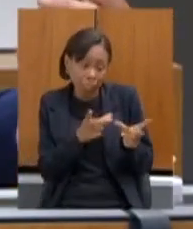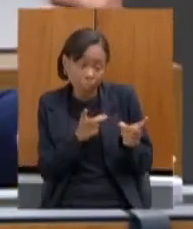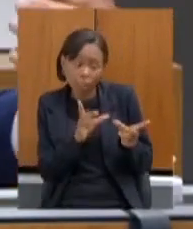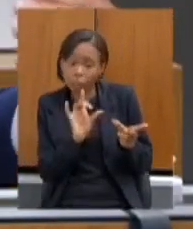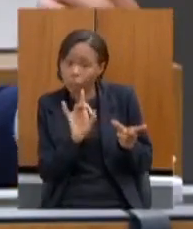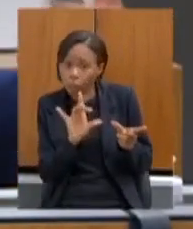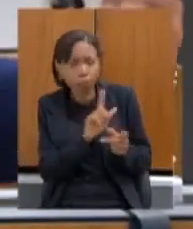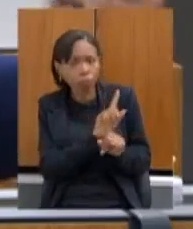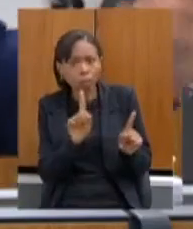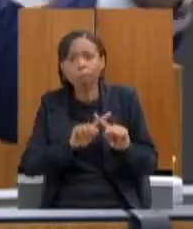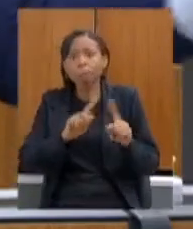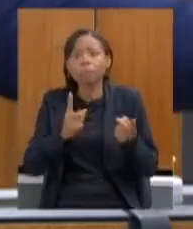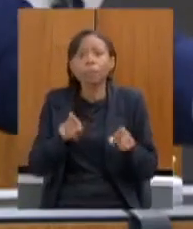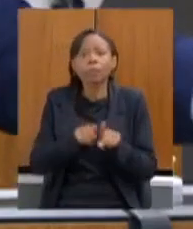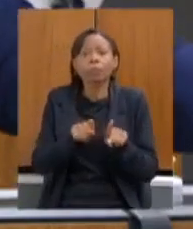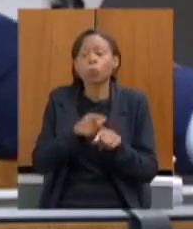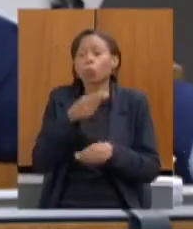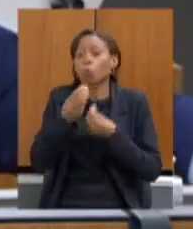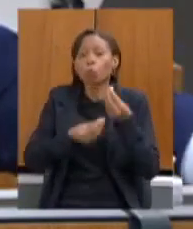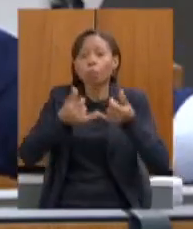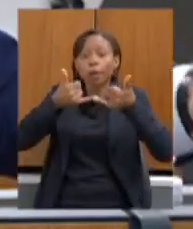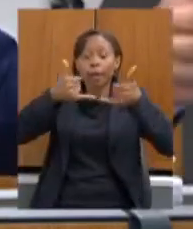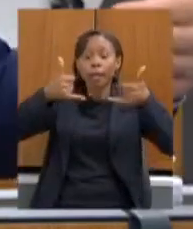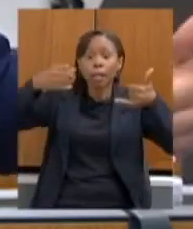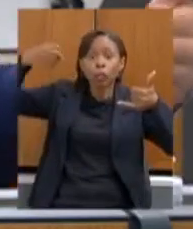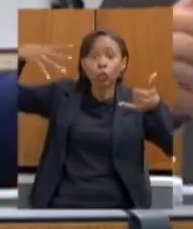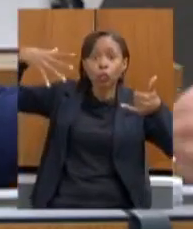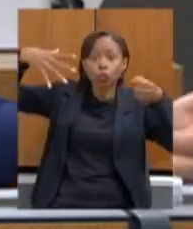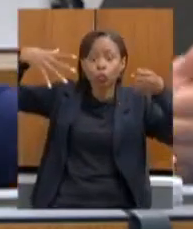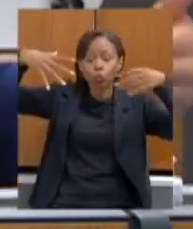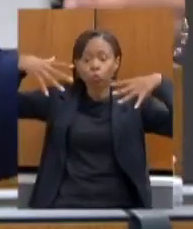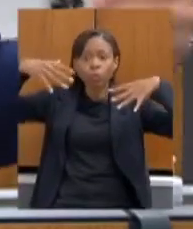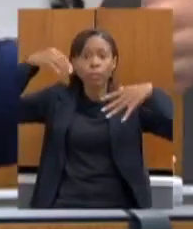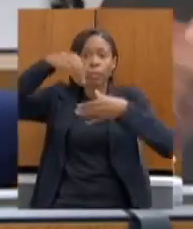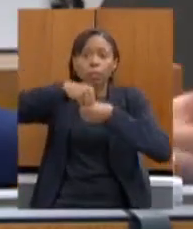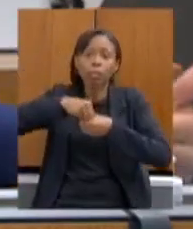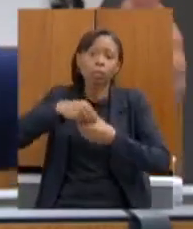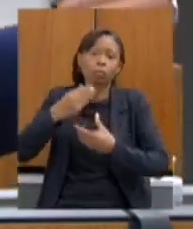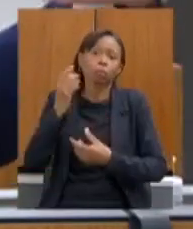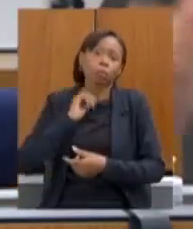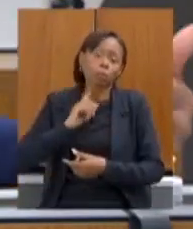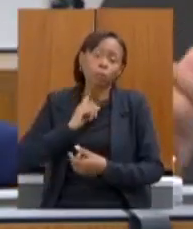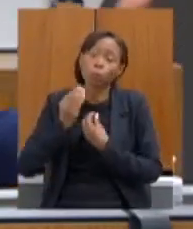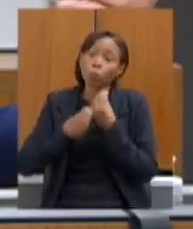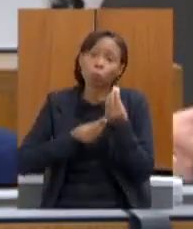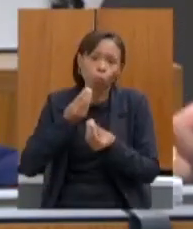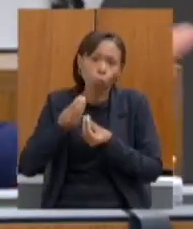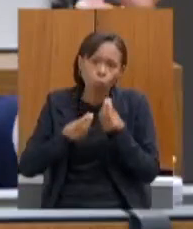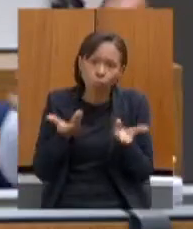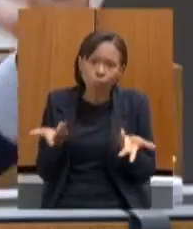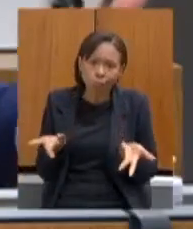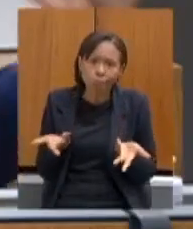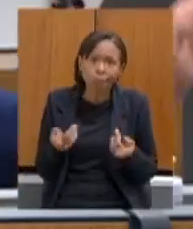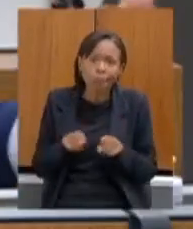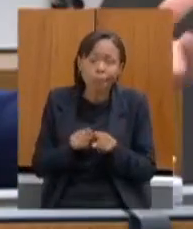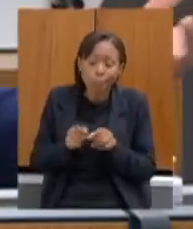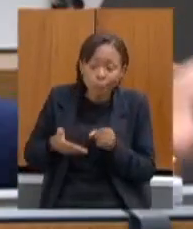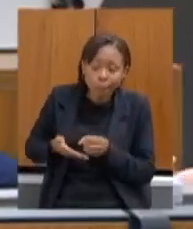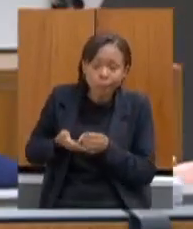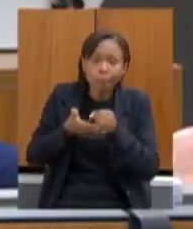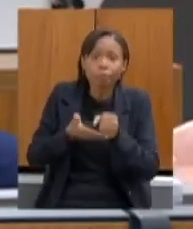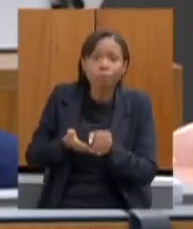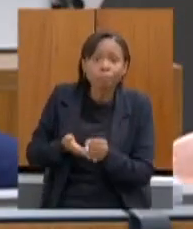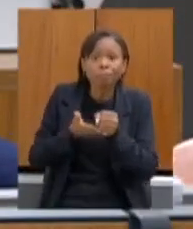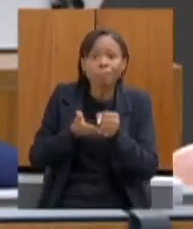com que a energia chegue no nosso Estado e como que a gente facilita o desenvolvimento econômico e geração de emprego e renda no nosso